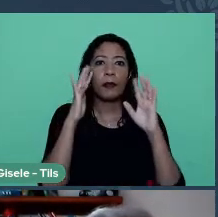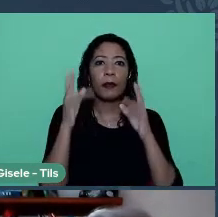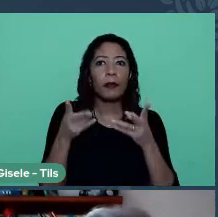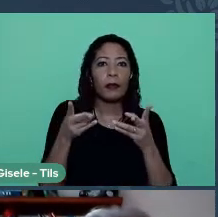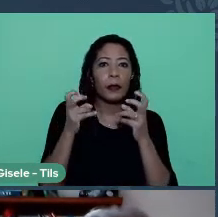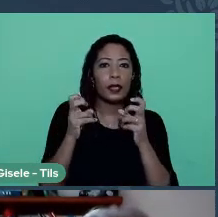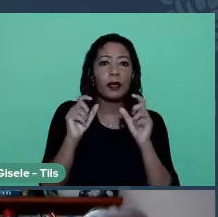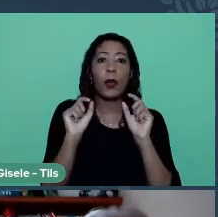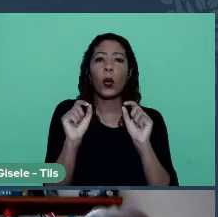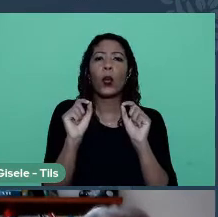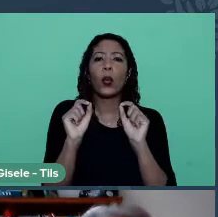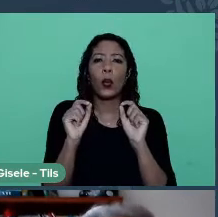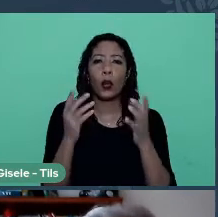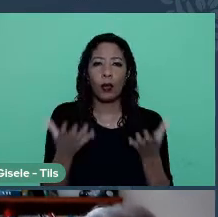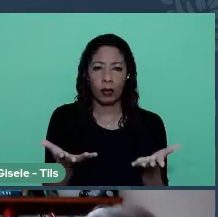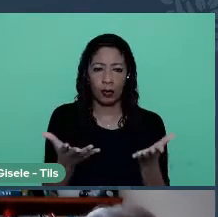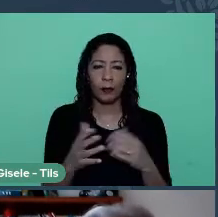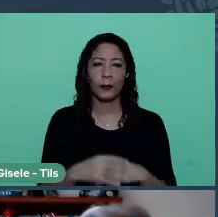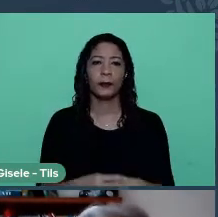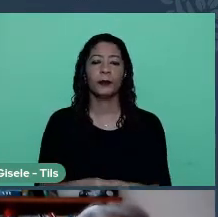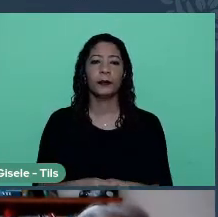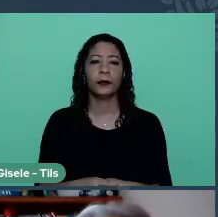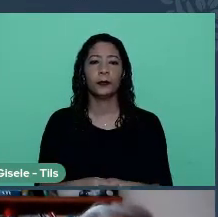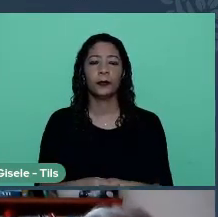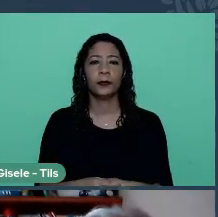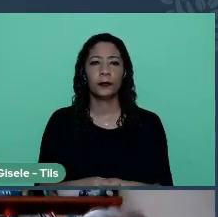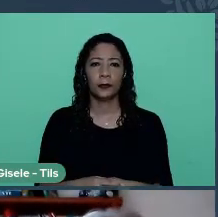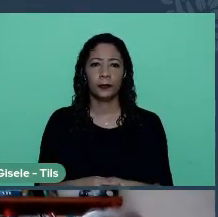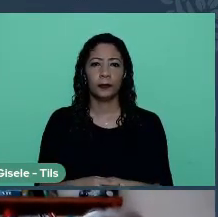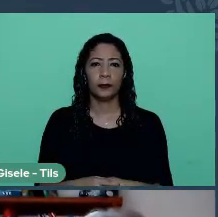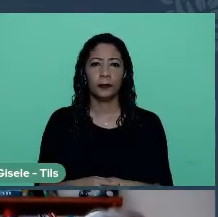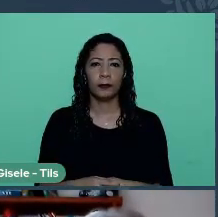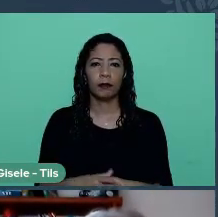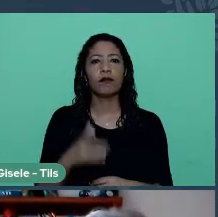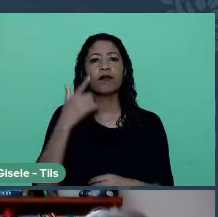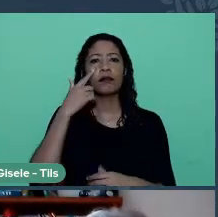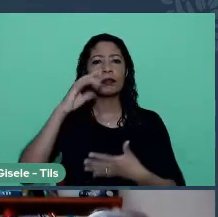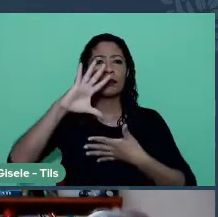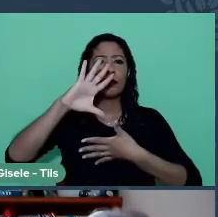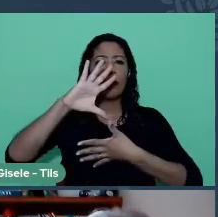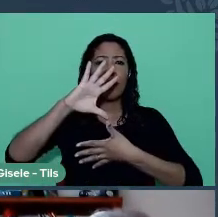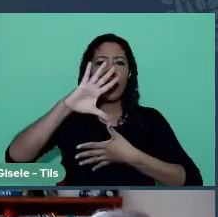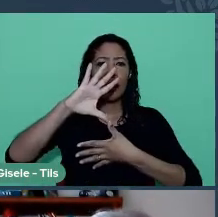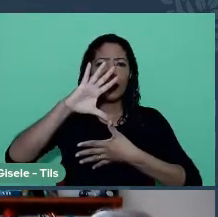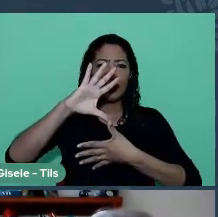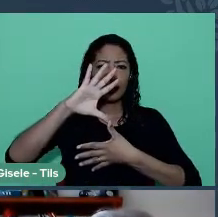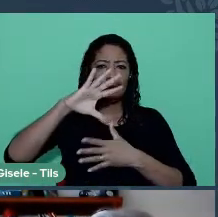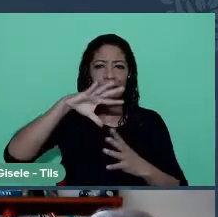pisando e o que é que nos espera. Observe aqui nesse mapa mundi,